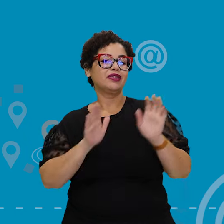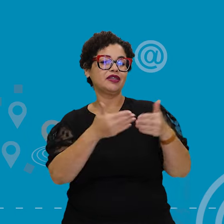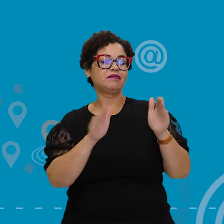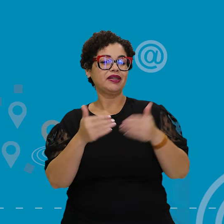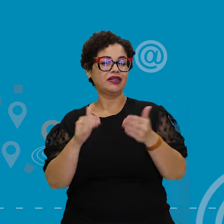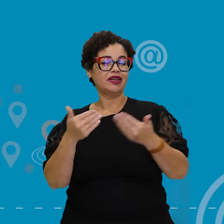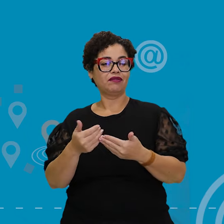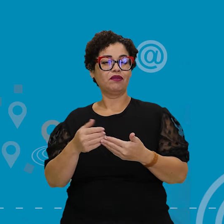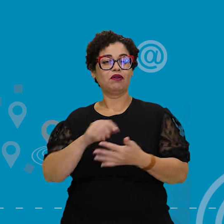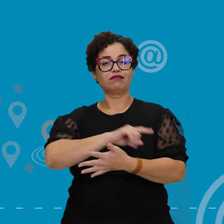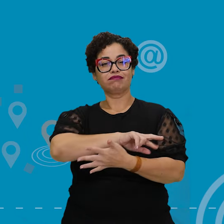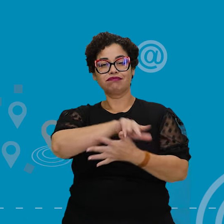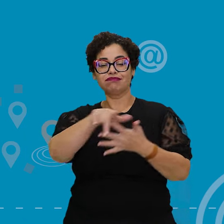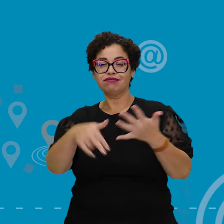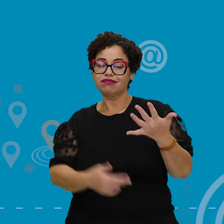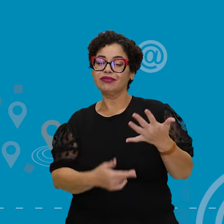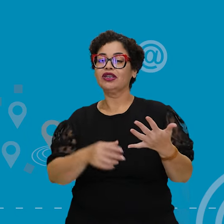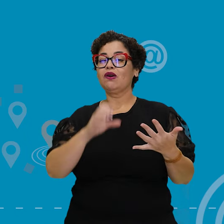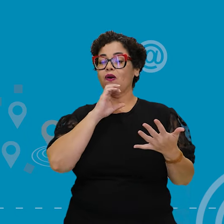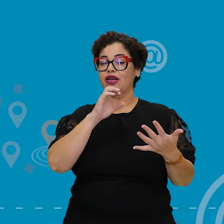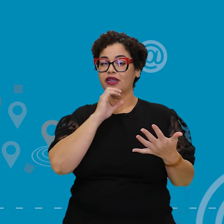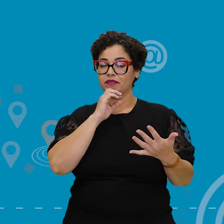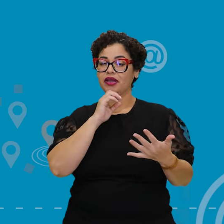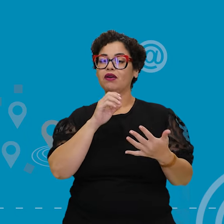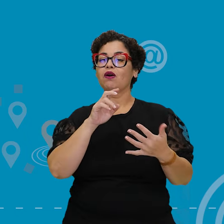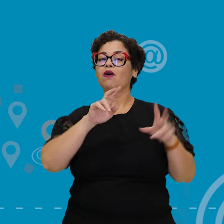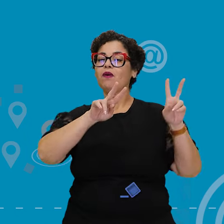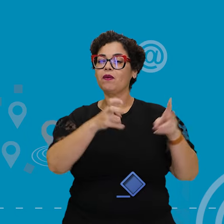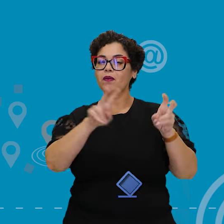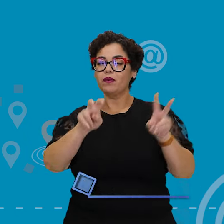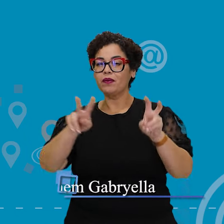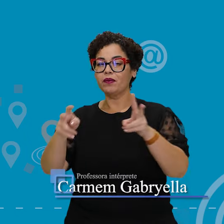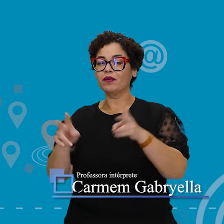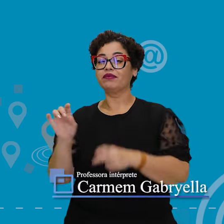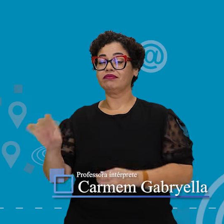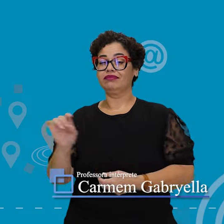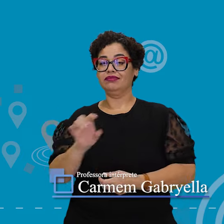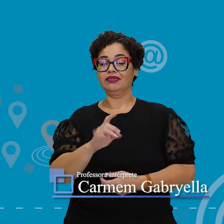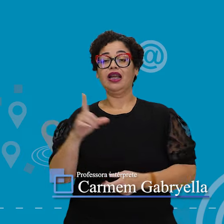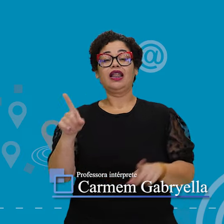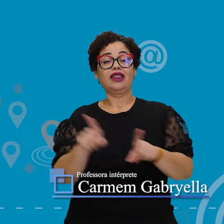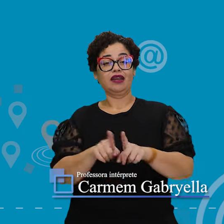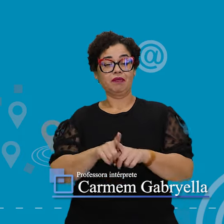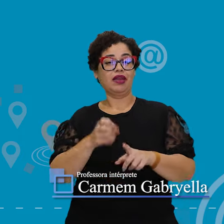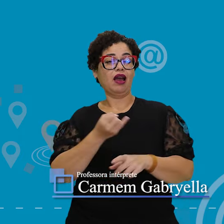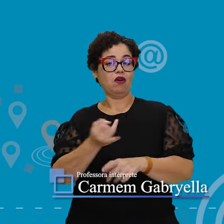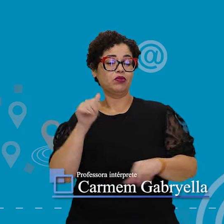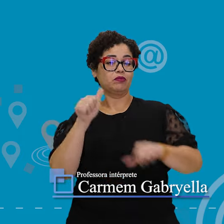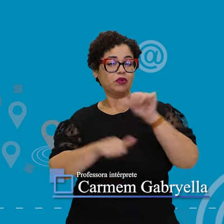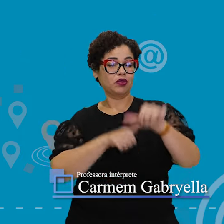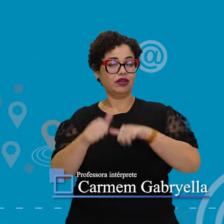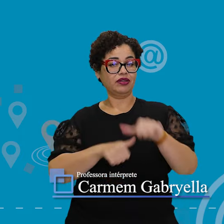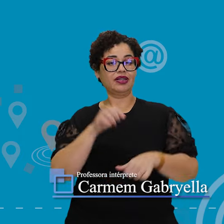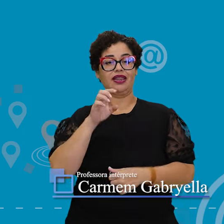as competências específicas, as 8 dimensões do conhecimento e as unidades temáticas.